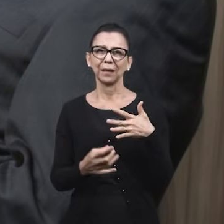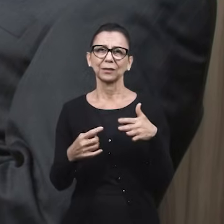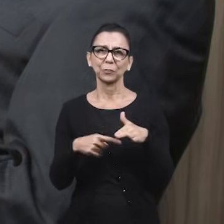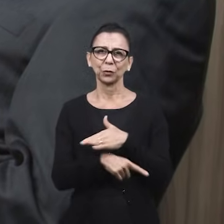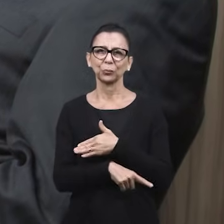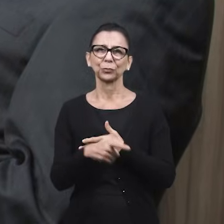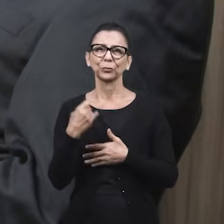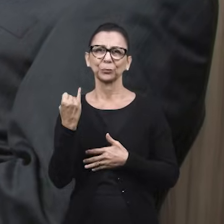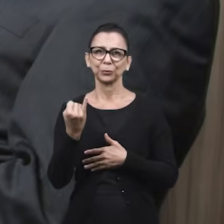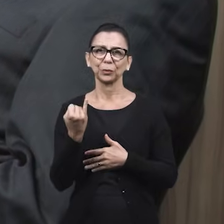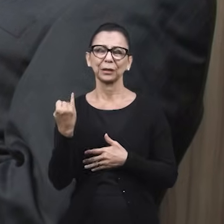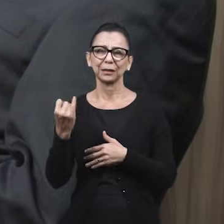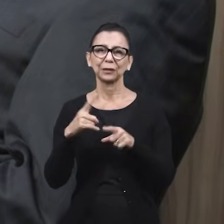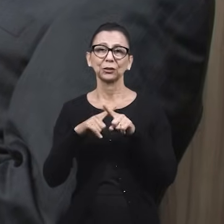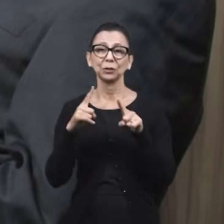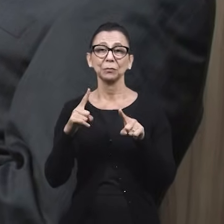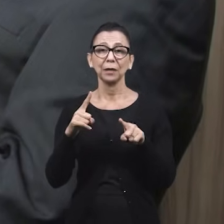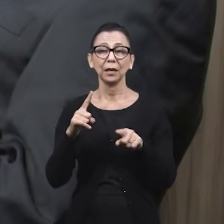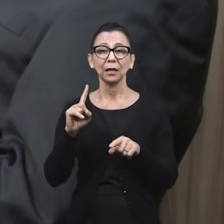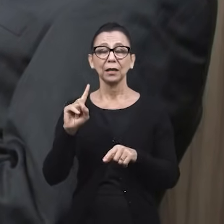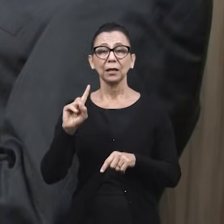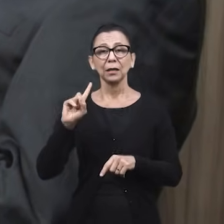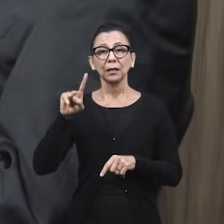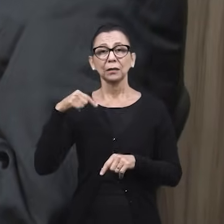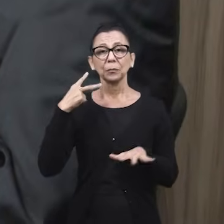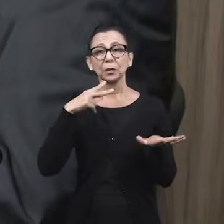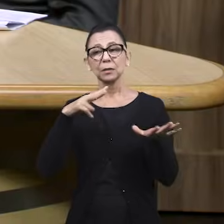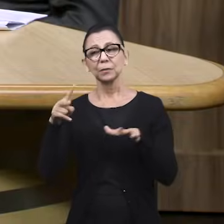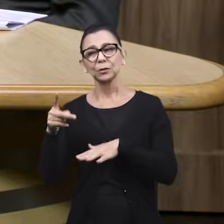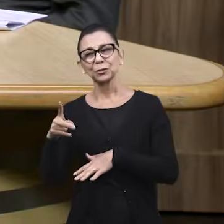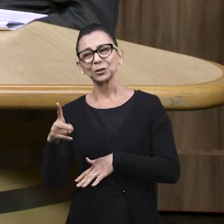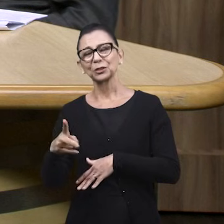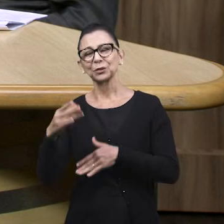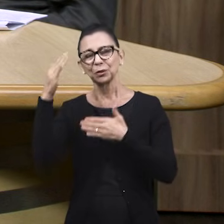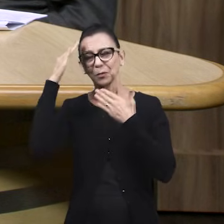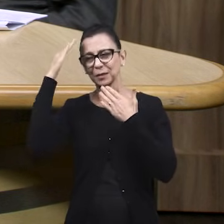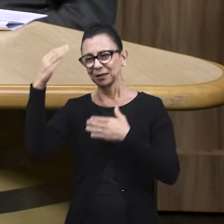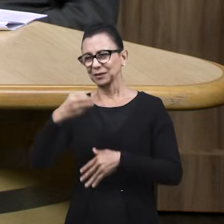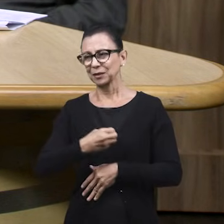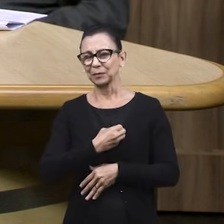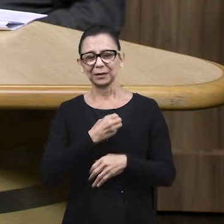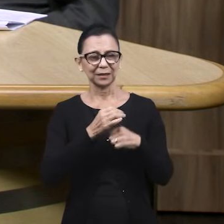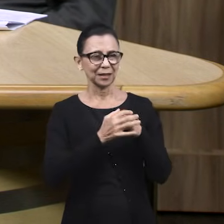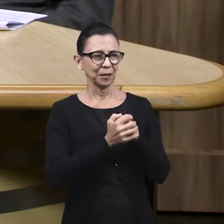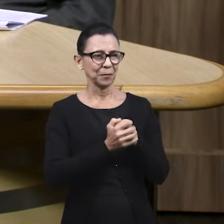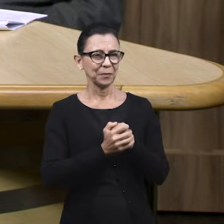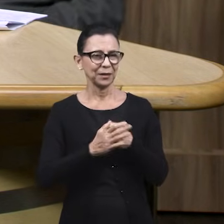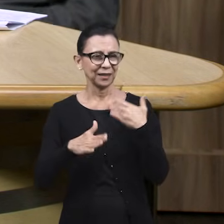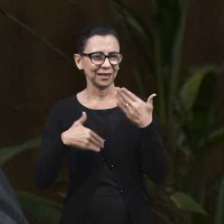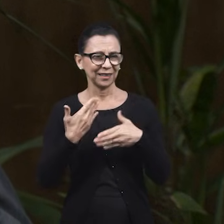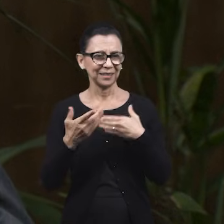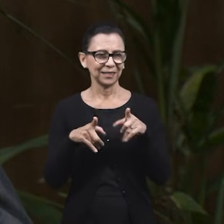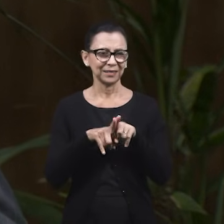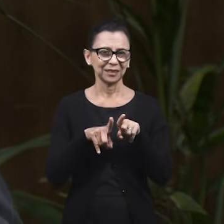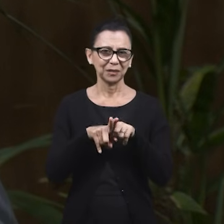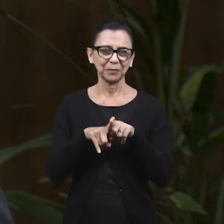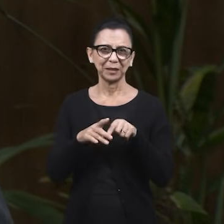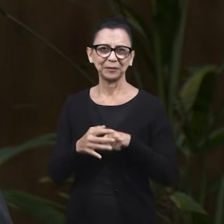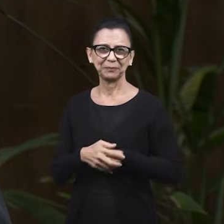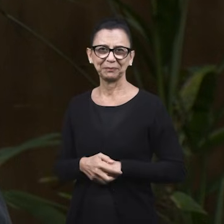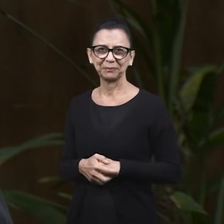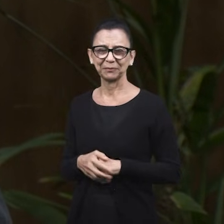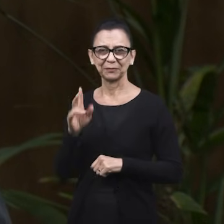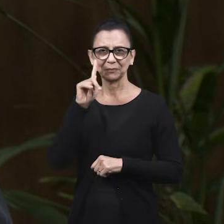alcançar aqui nessa conversa. Mas a gente continua na próxima semana. Pastor Antônio Carlos, muito obrigado pela sua presença aqui. Amém. Fico alegre também